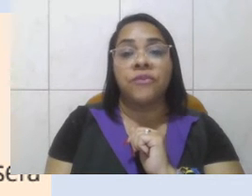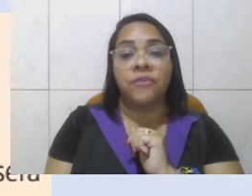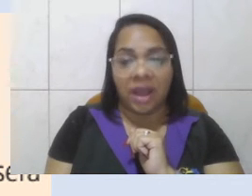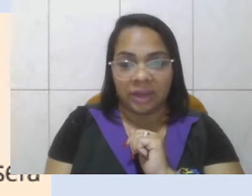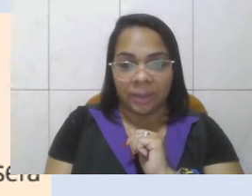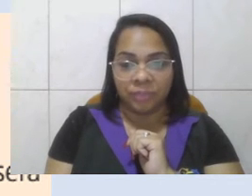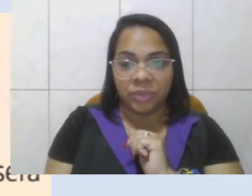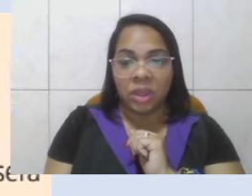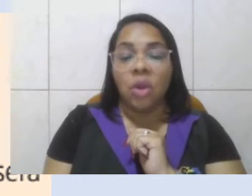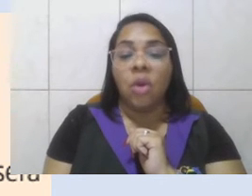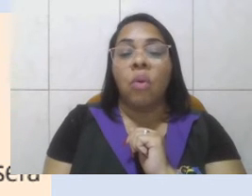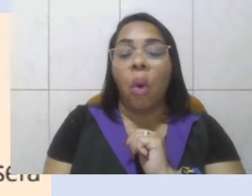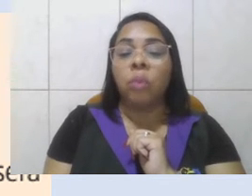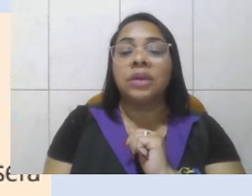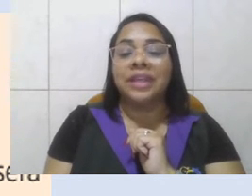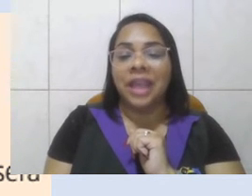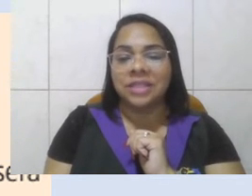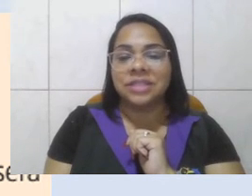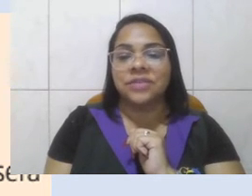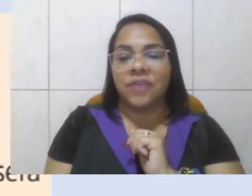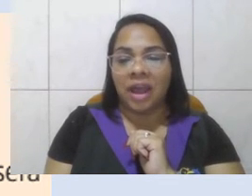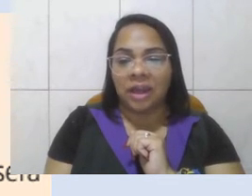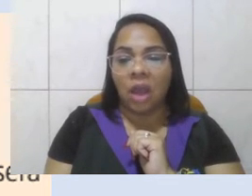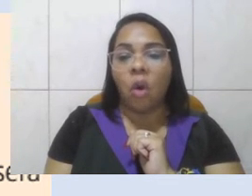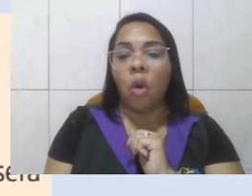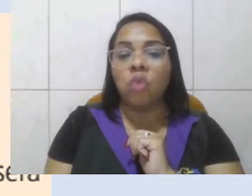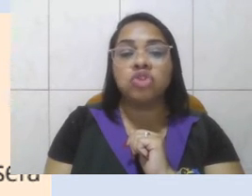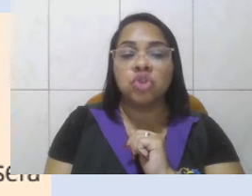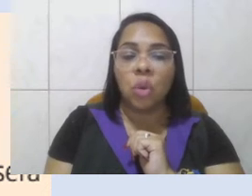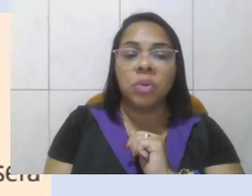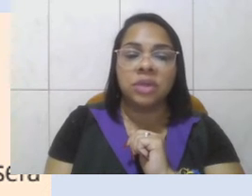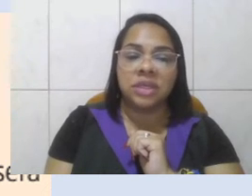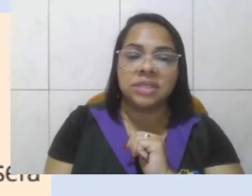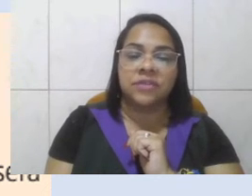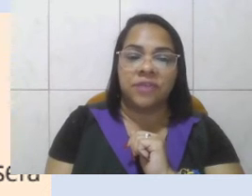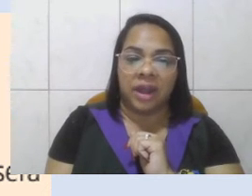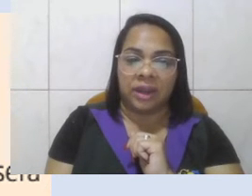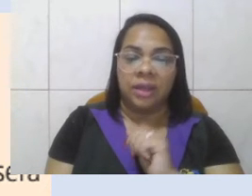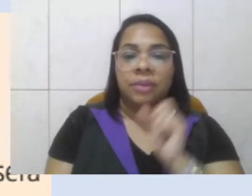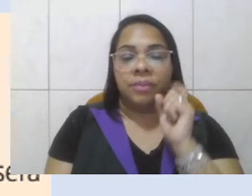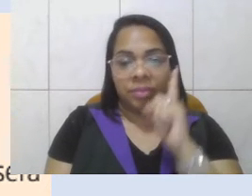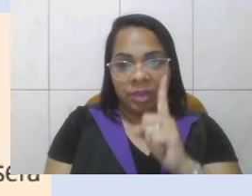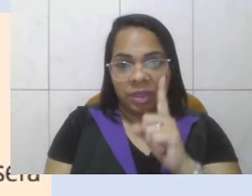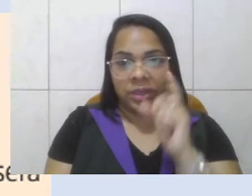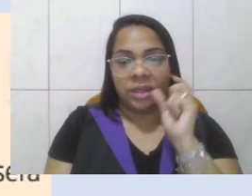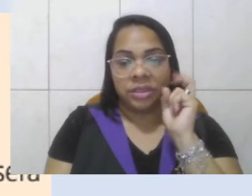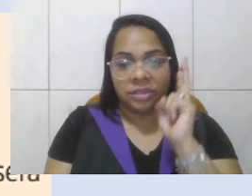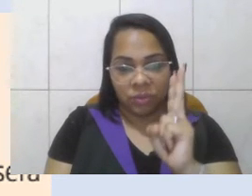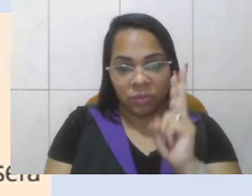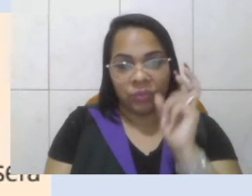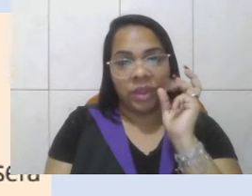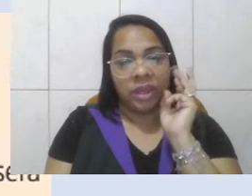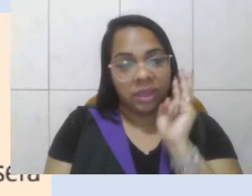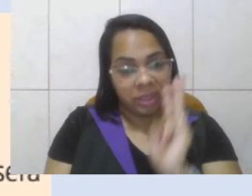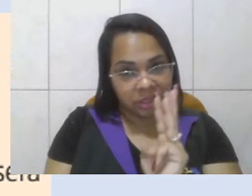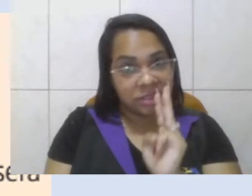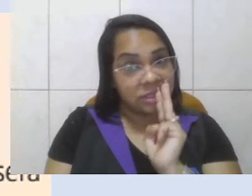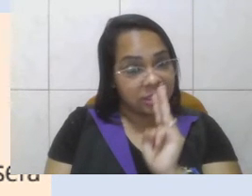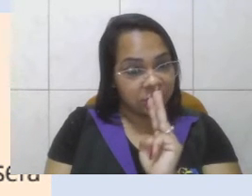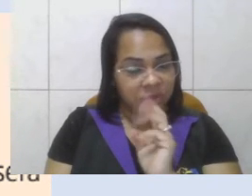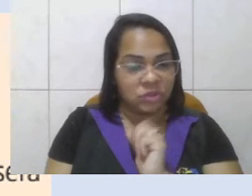indicam fala, com quem se fala ou sobre o que se fala, primeira, segunda